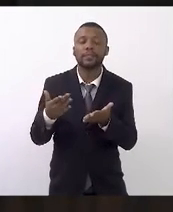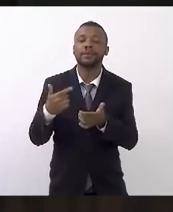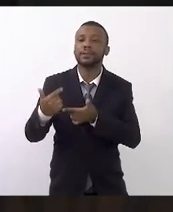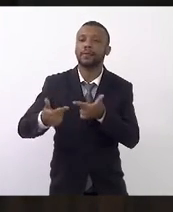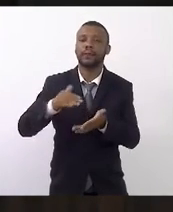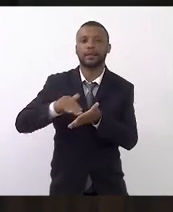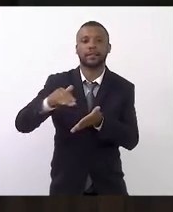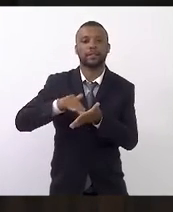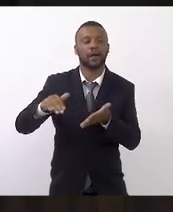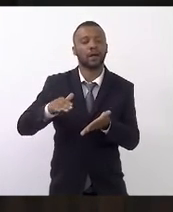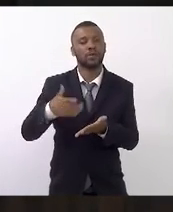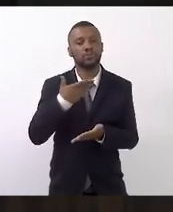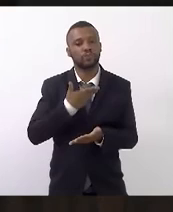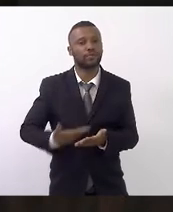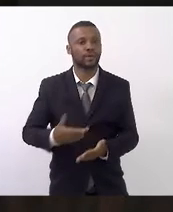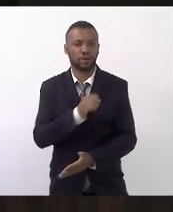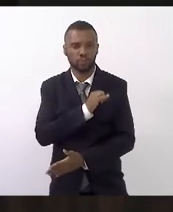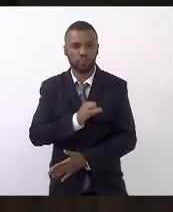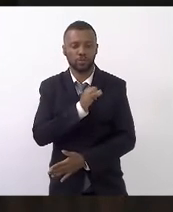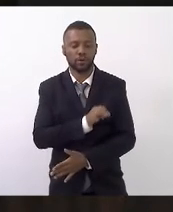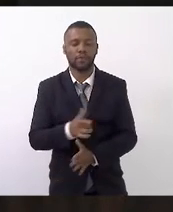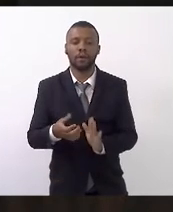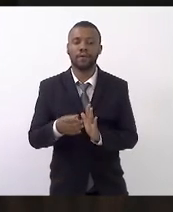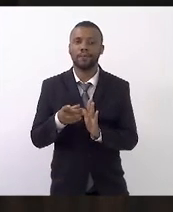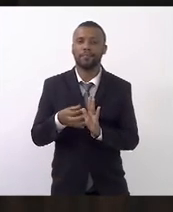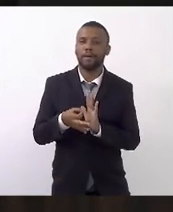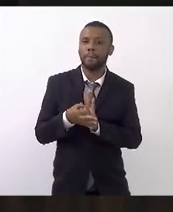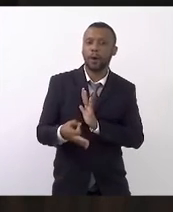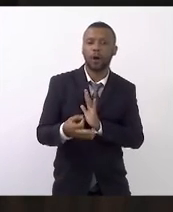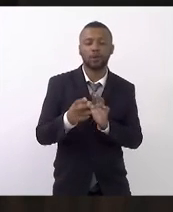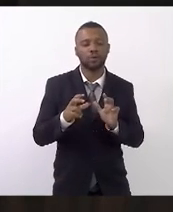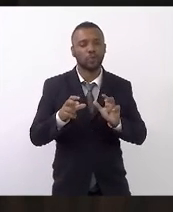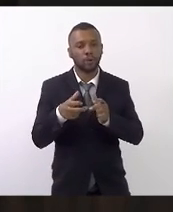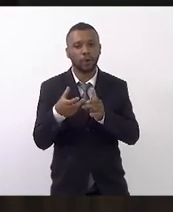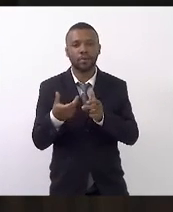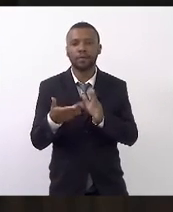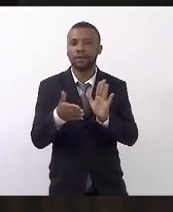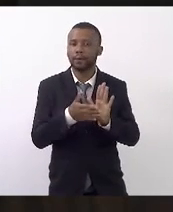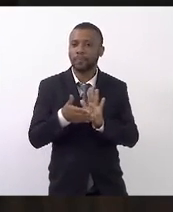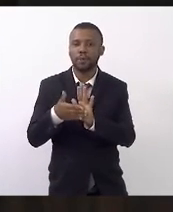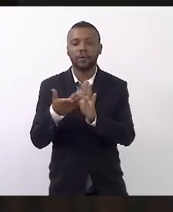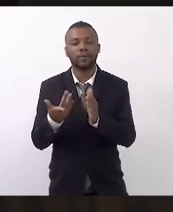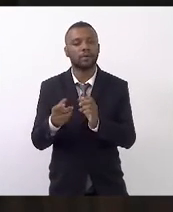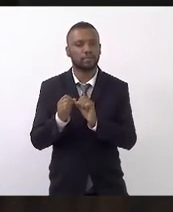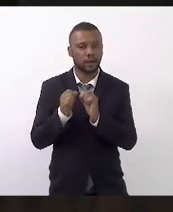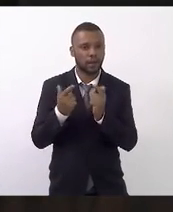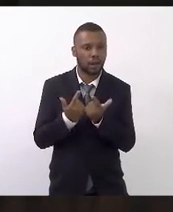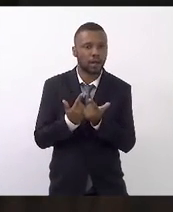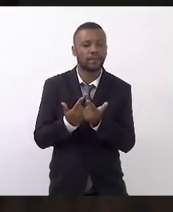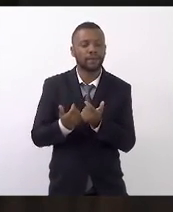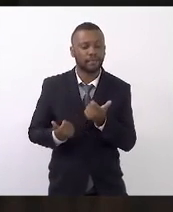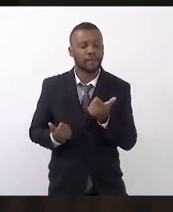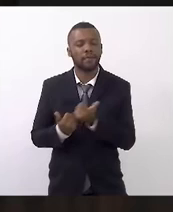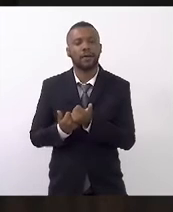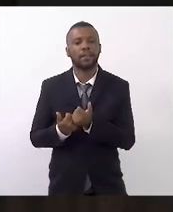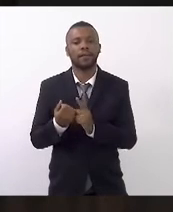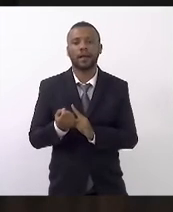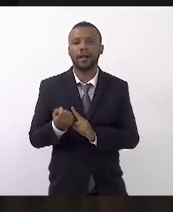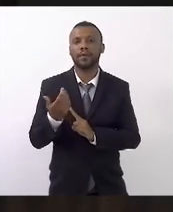Governo do Estado do Rio de Janeiro. Parecer da Comissão de Normas Internas, proposições externas, favorável. Relator, deputado Rosenberg